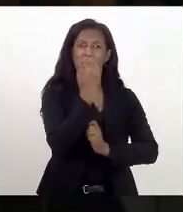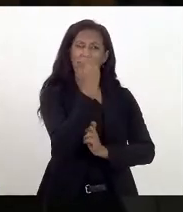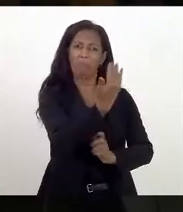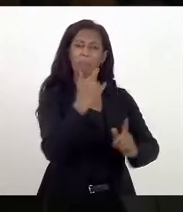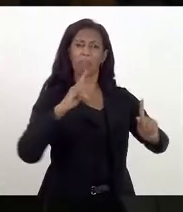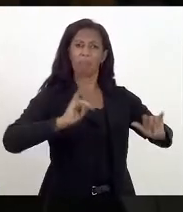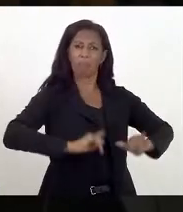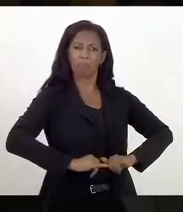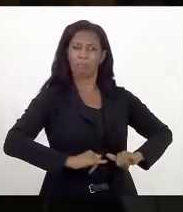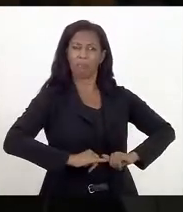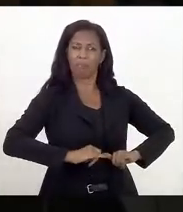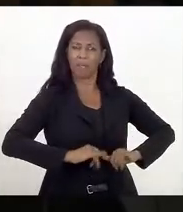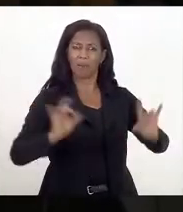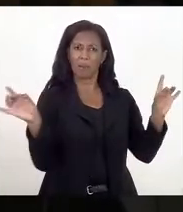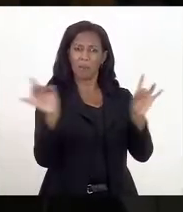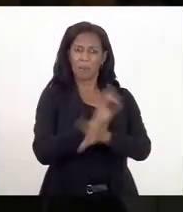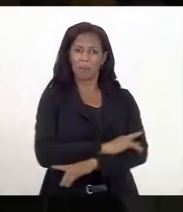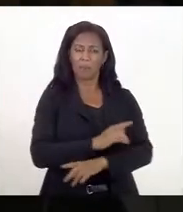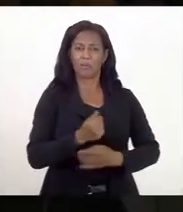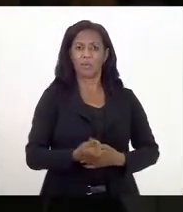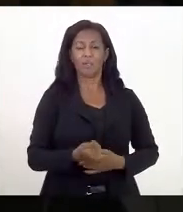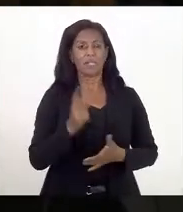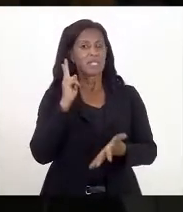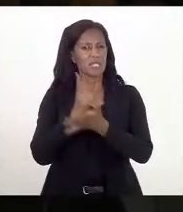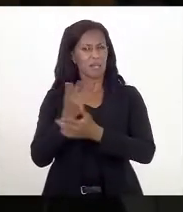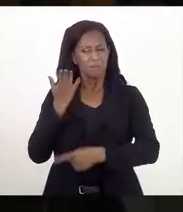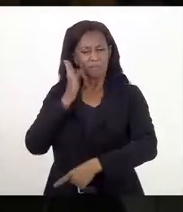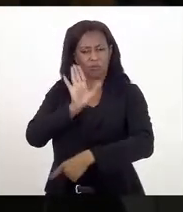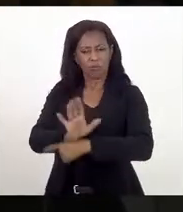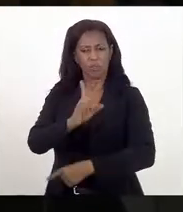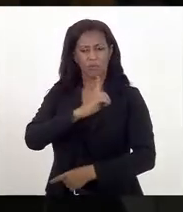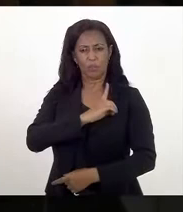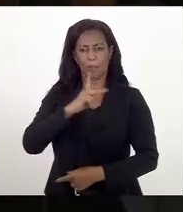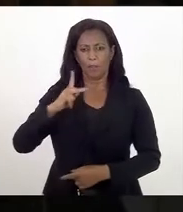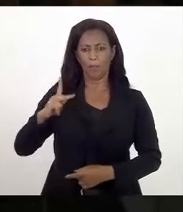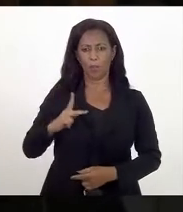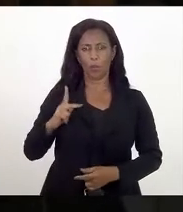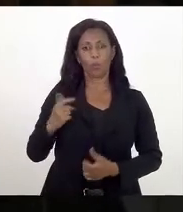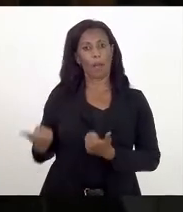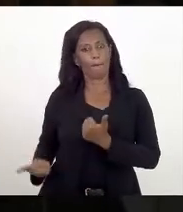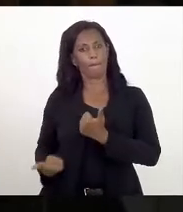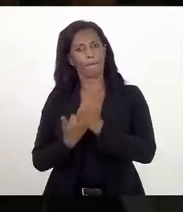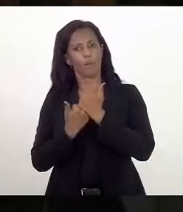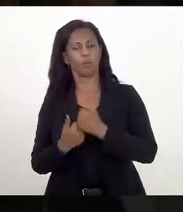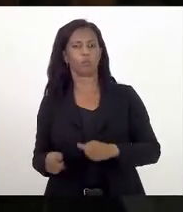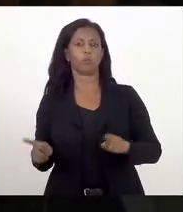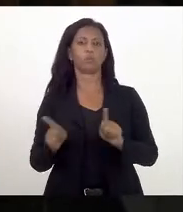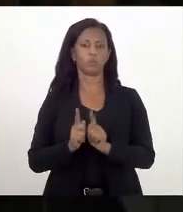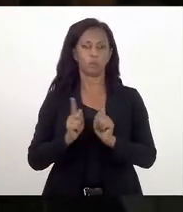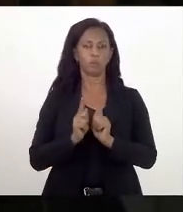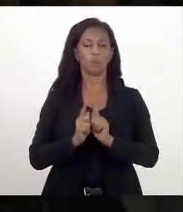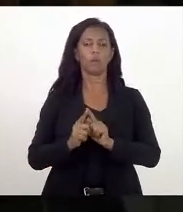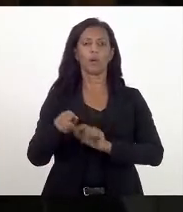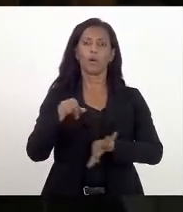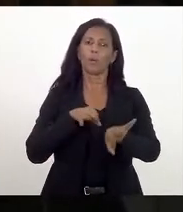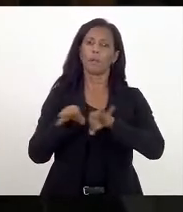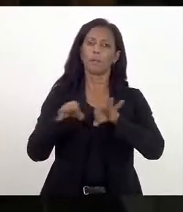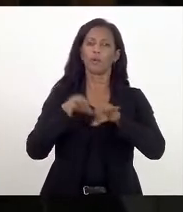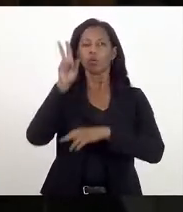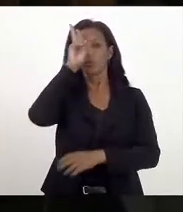sempre colocando-se à disposição é a defensoria, seus defensores, suas defensoras e o pessoal de apoio. Por isso, eu considero que esse é um projeto